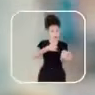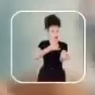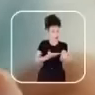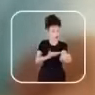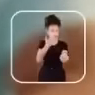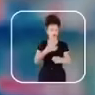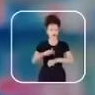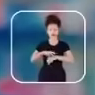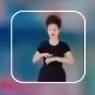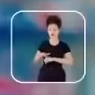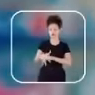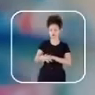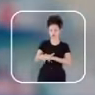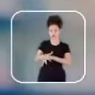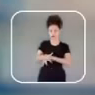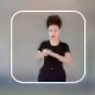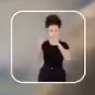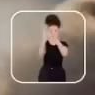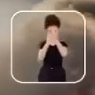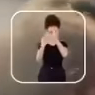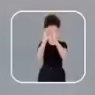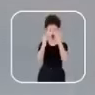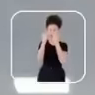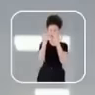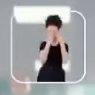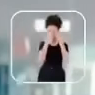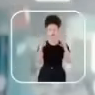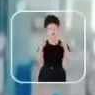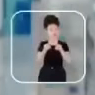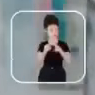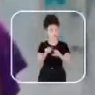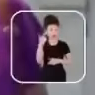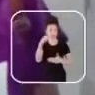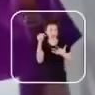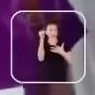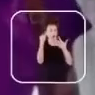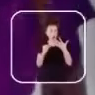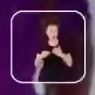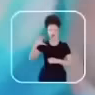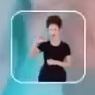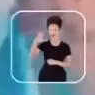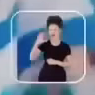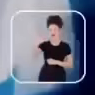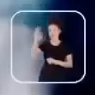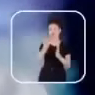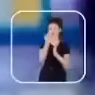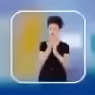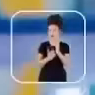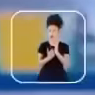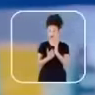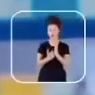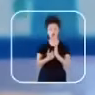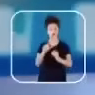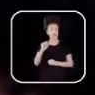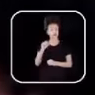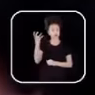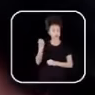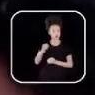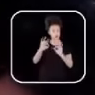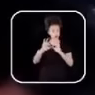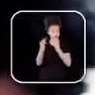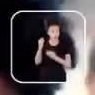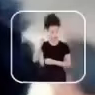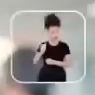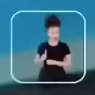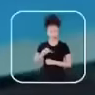isso aqui vai morder o Lula né o Lula fez o correto ele fez o correto porque não tinha alter Nativa também se ele não fizesse o correto ele ia sofrer impeachment né ele ia